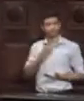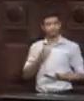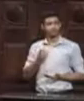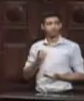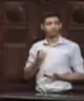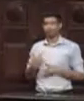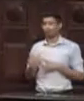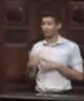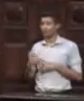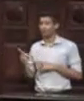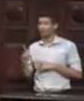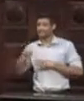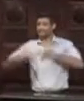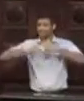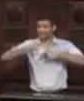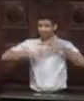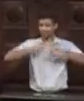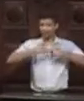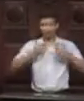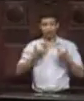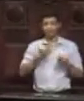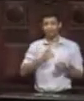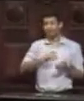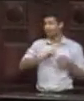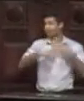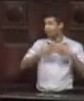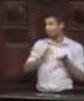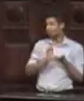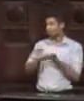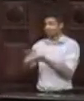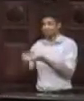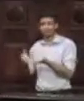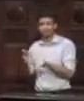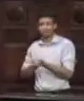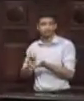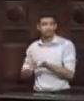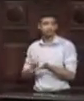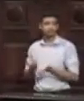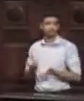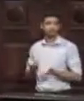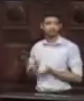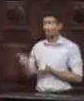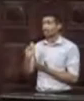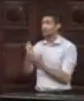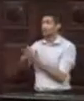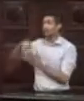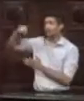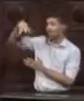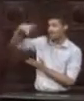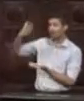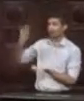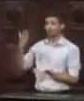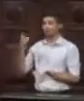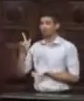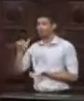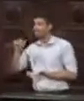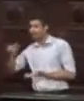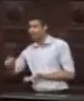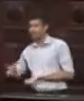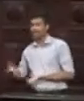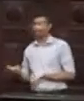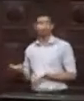sua subsistência, como, por exemplo, pagamento da luz, pagamento do gás,